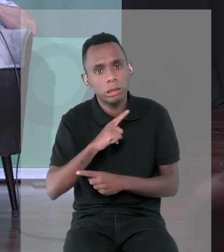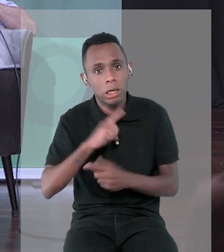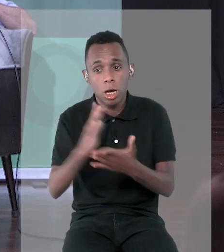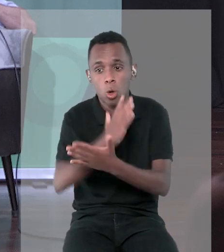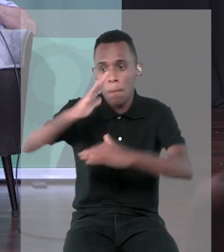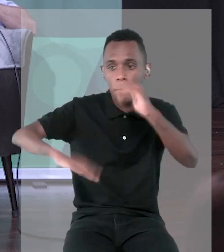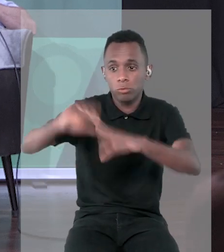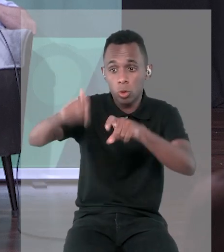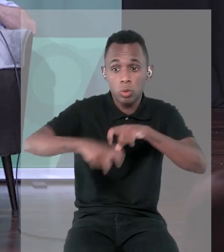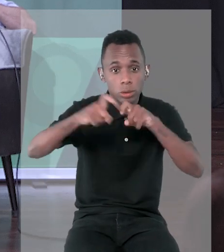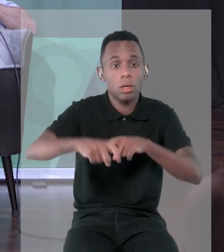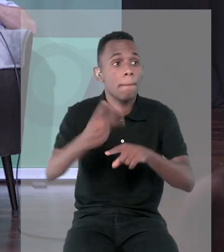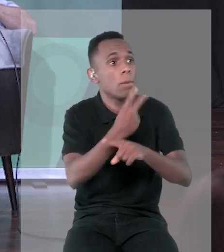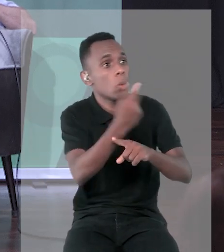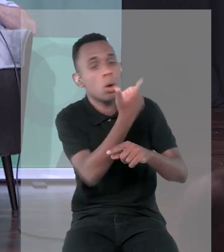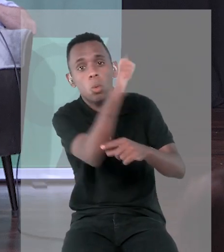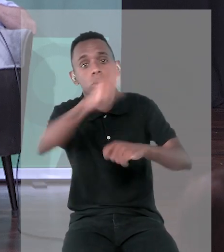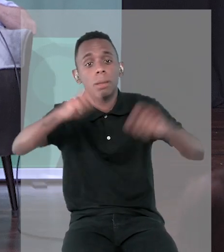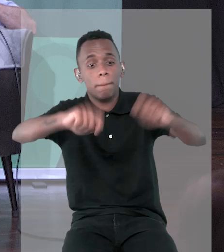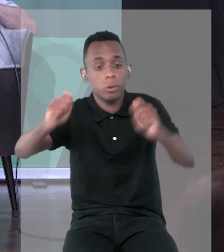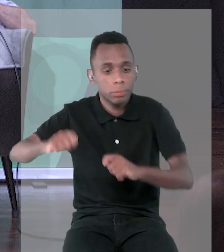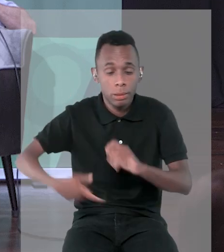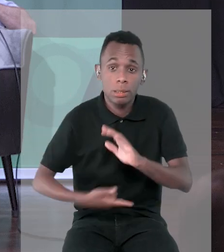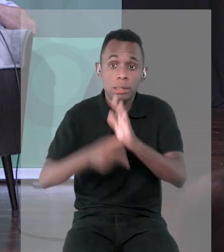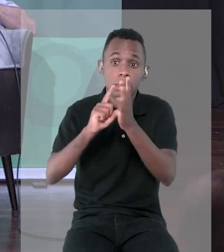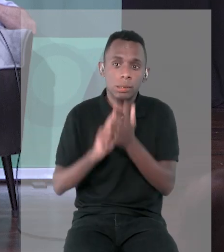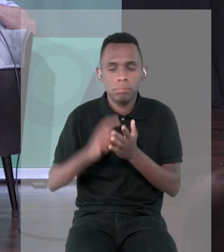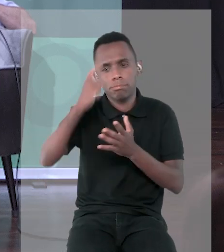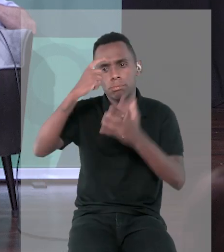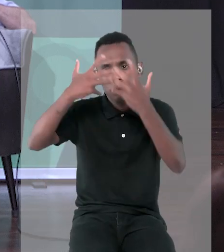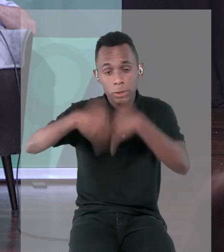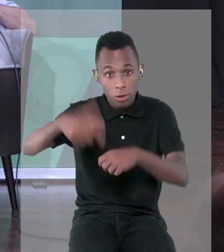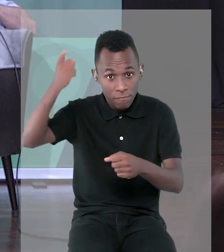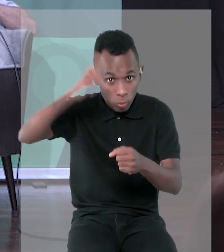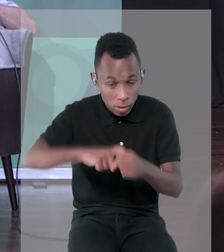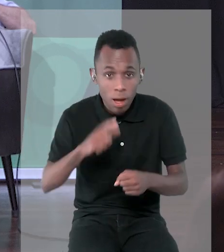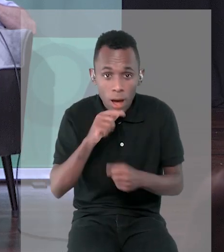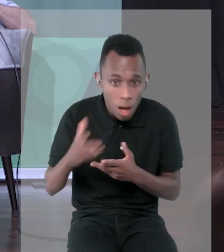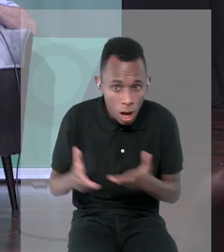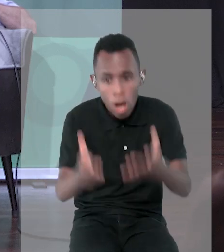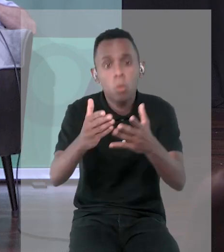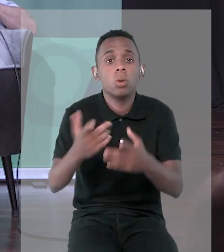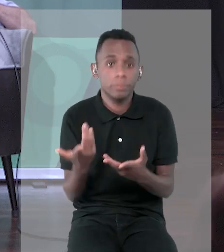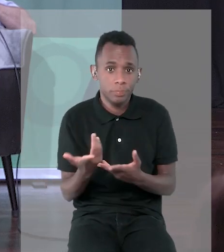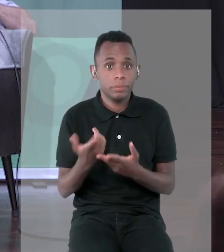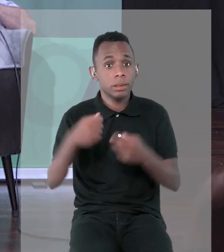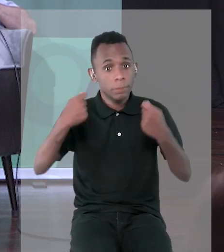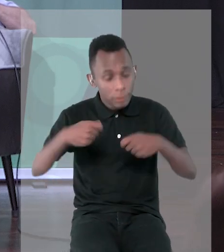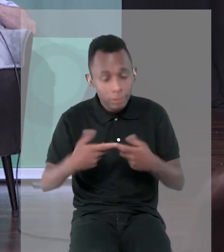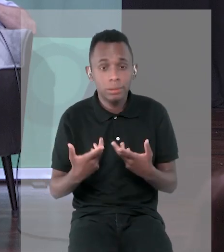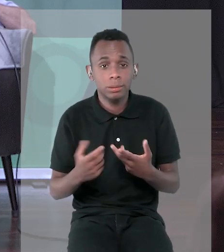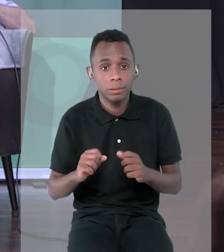agricultores que estão procurando alternativas. Antes de pensar na recuperação da água, para recuperar a água tem que